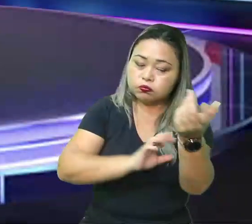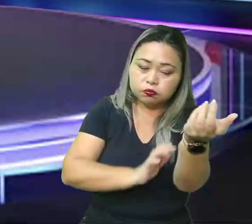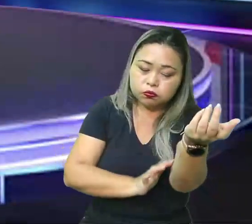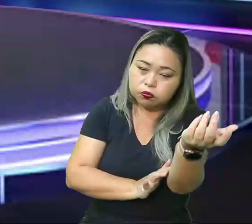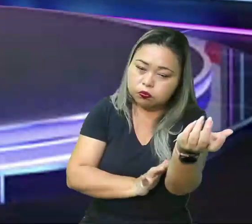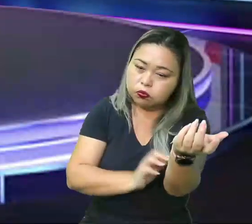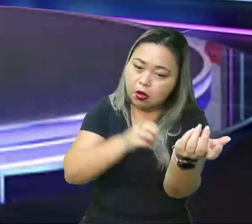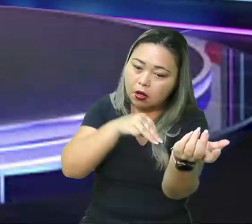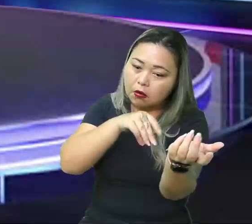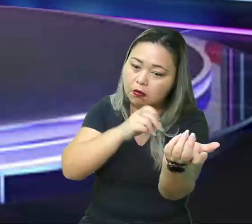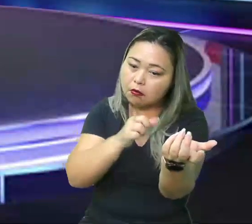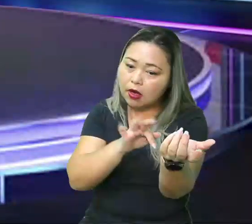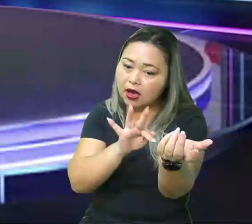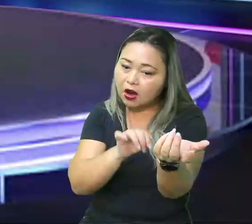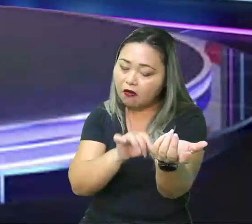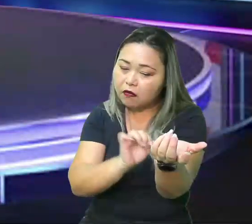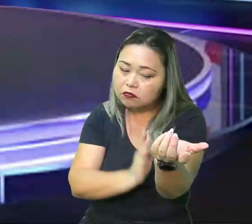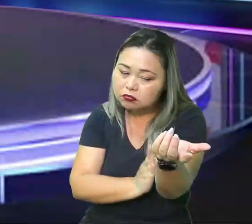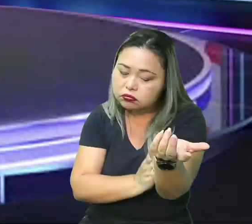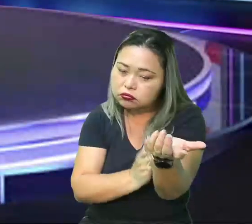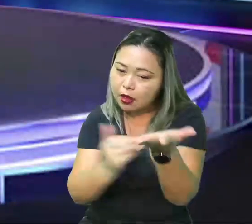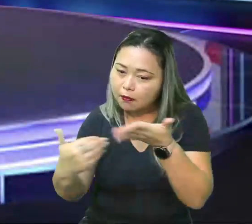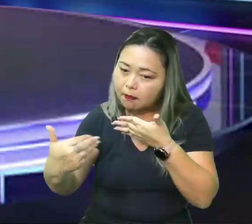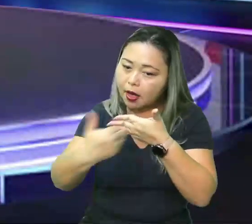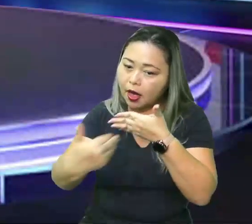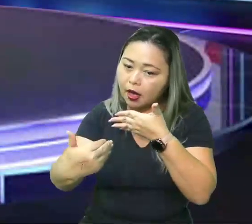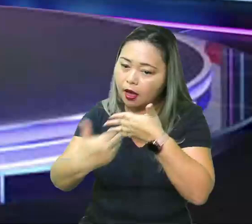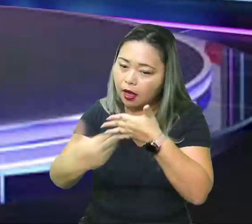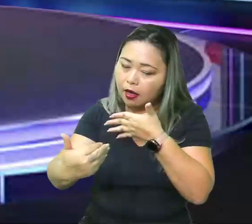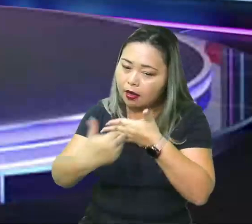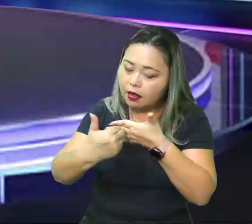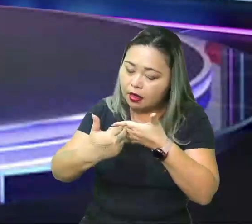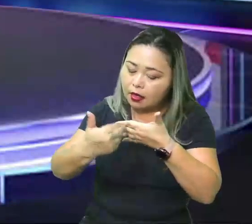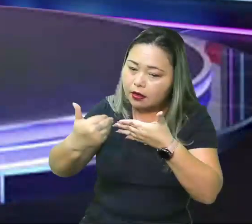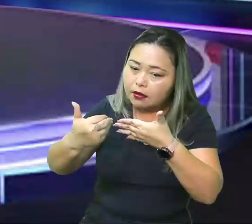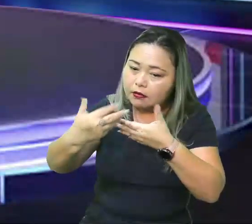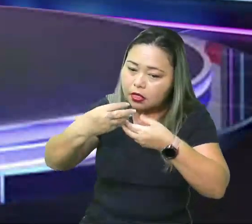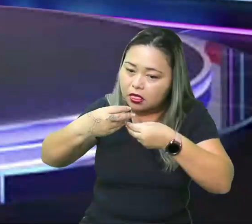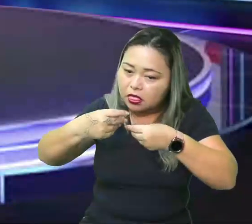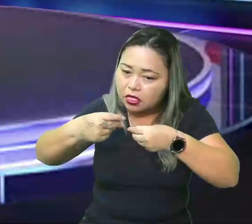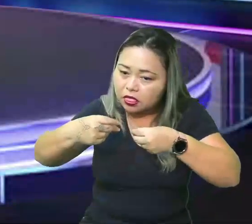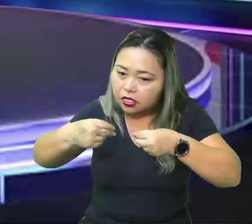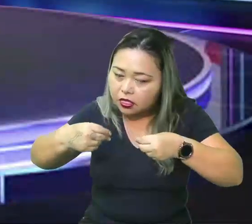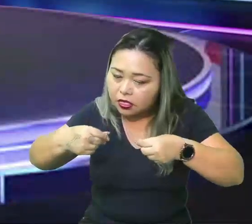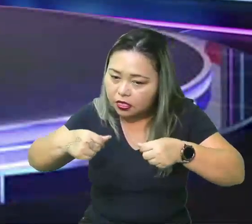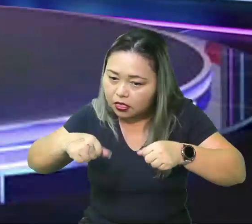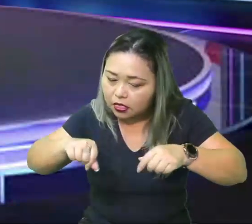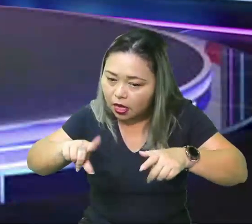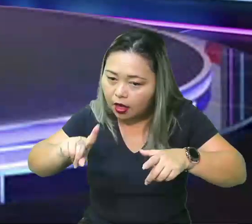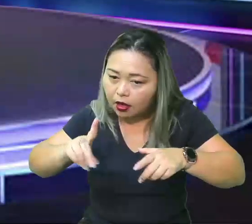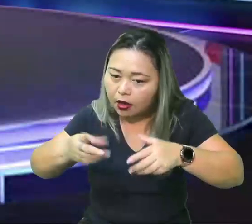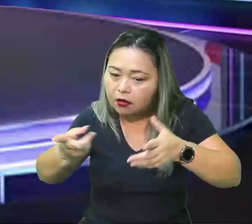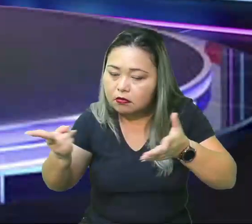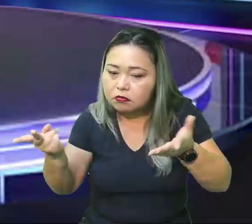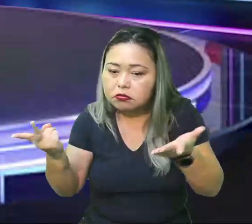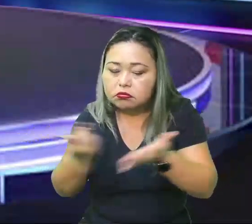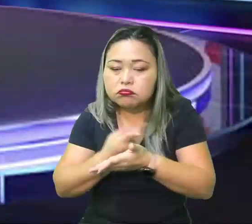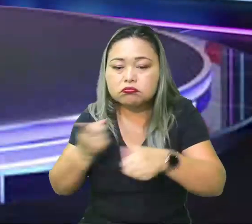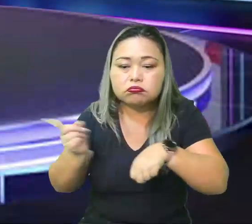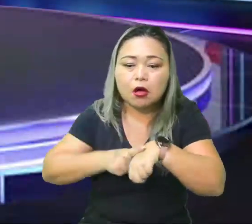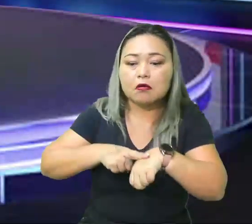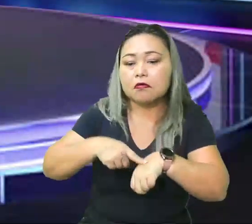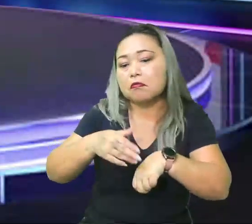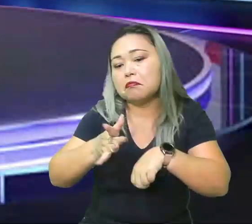que são os macrófagos, para agir e tentar driblar e destruir essa ação patogênica, pode ser causada por